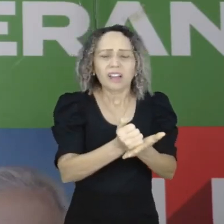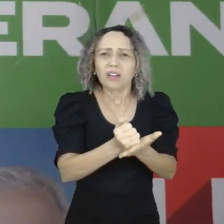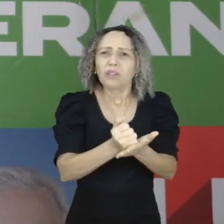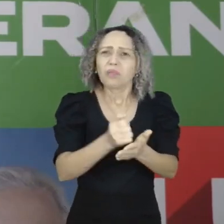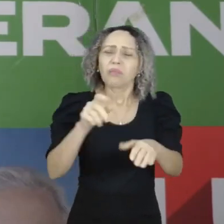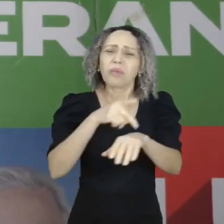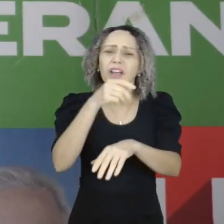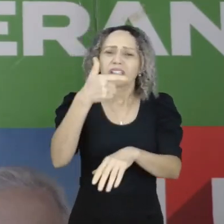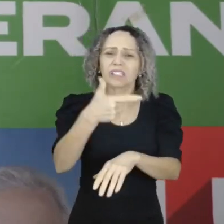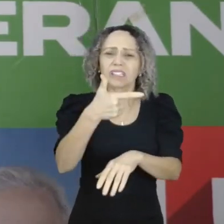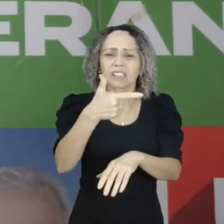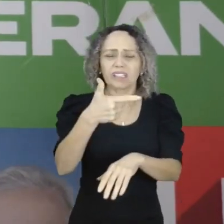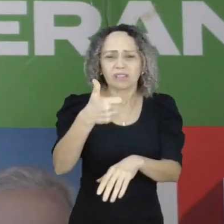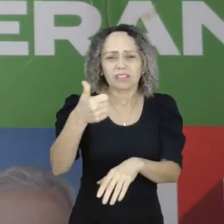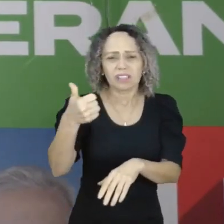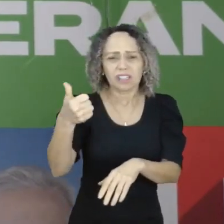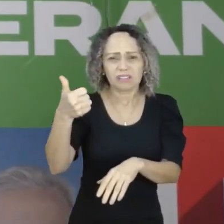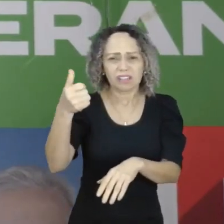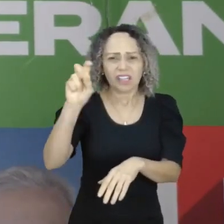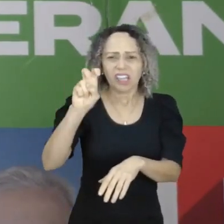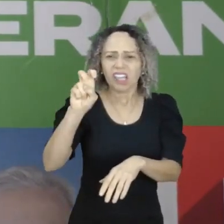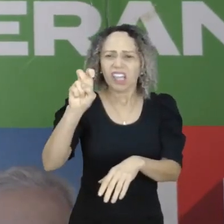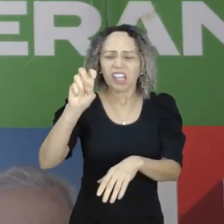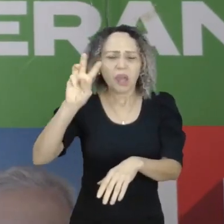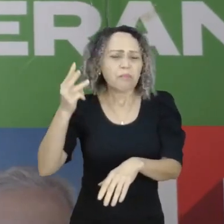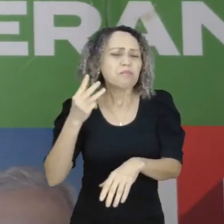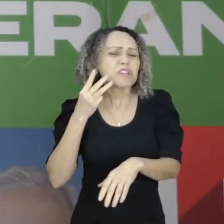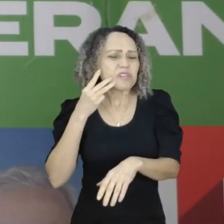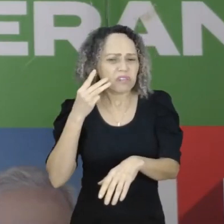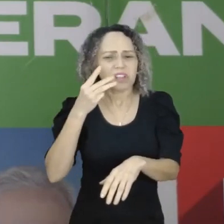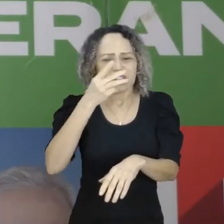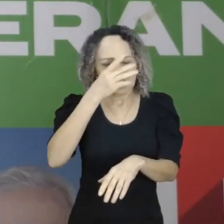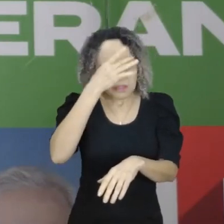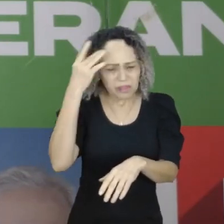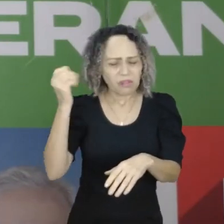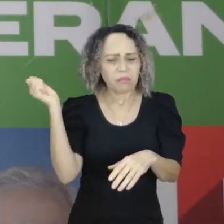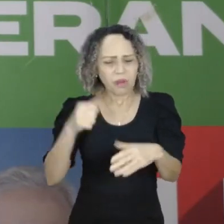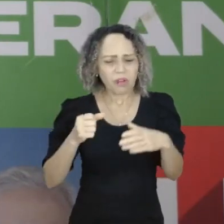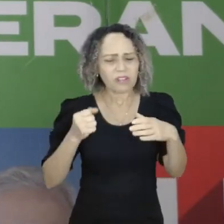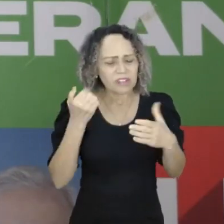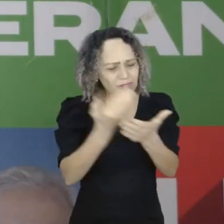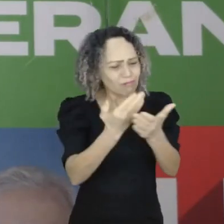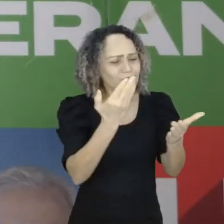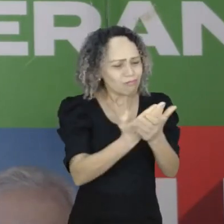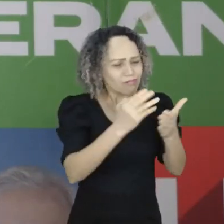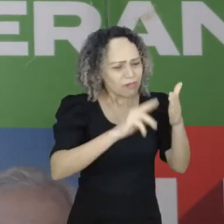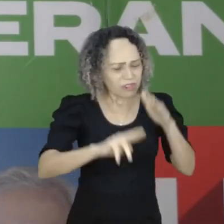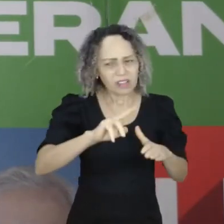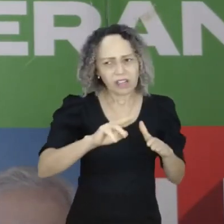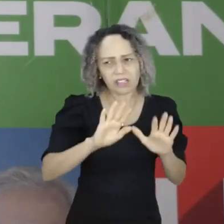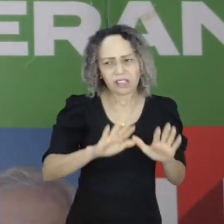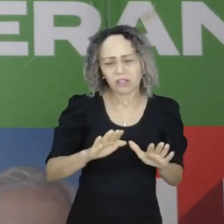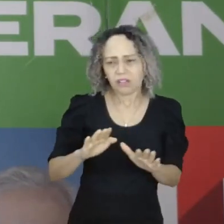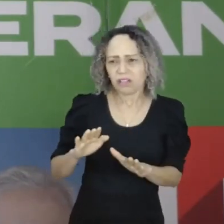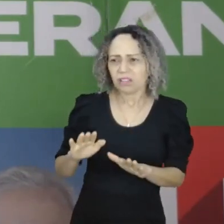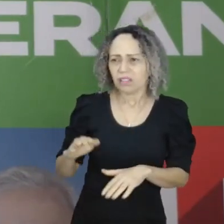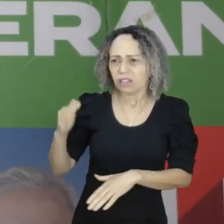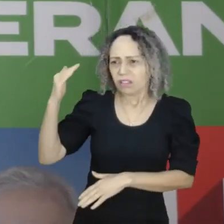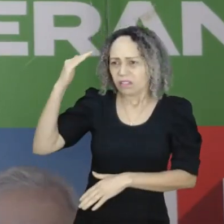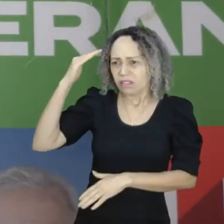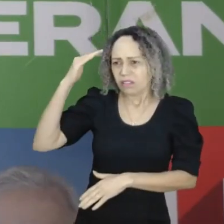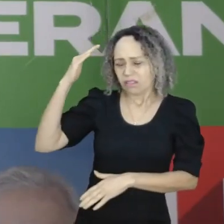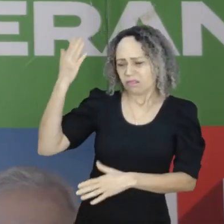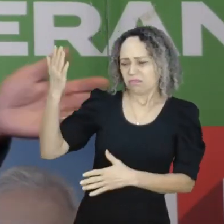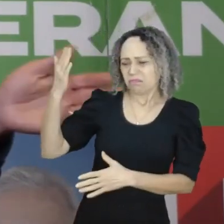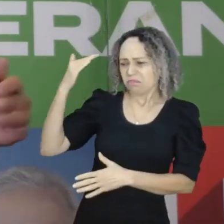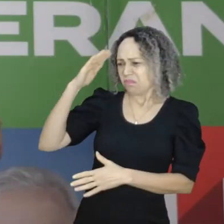E se o Bolsonaro perder e ele quiser ficar zangado, ficar chorando, eu perdi 3 eleições. Cada